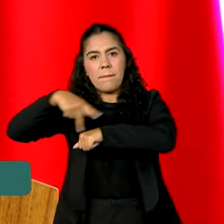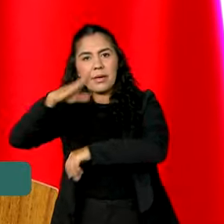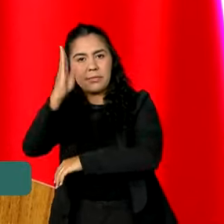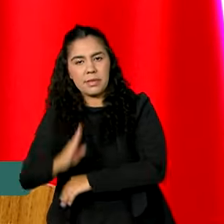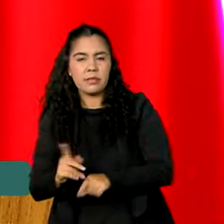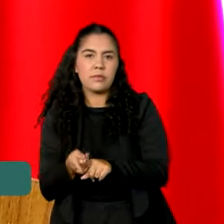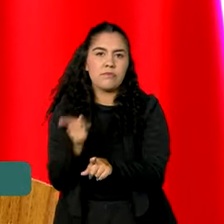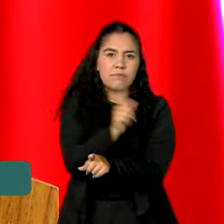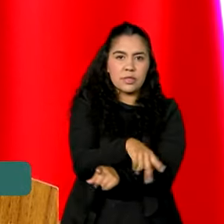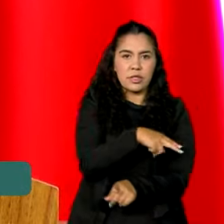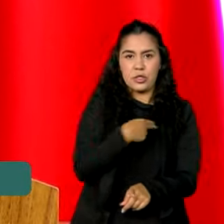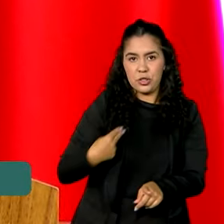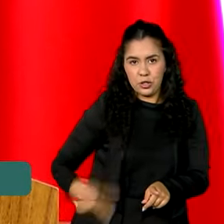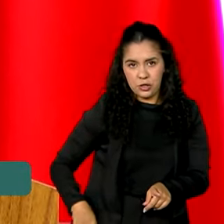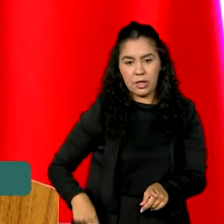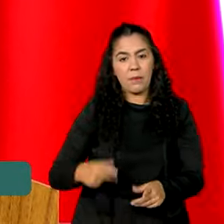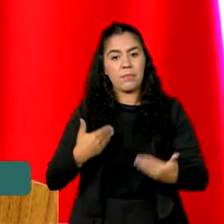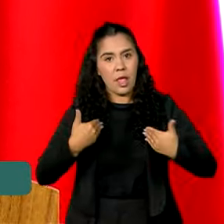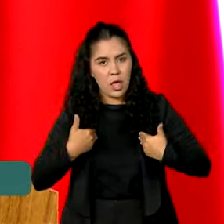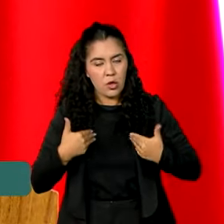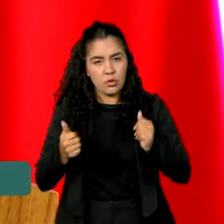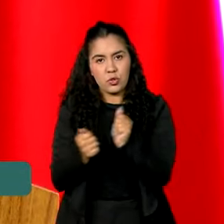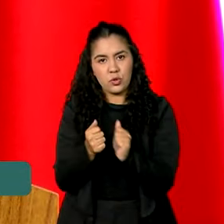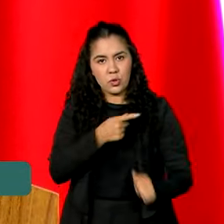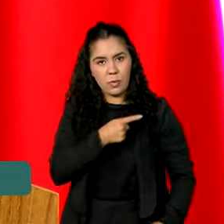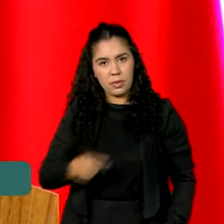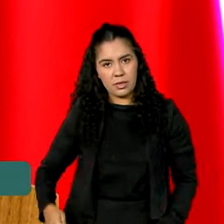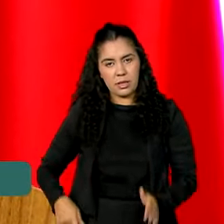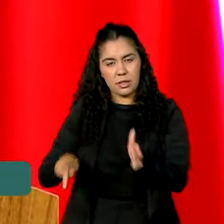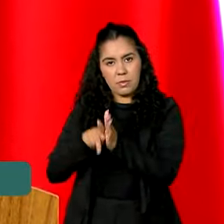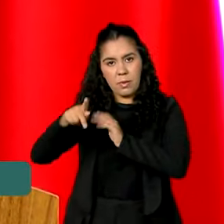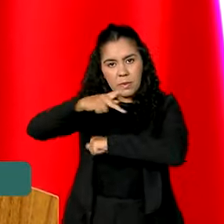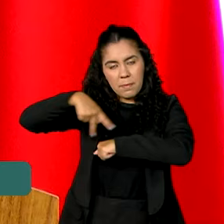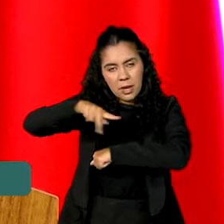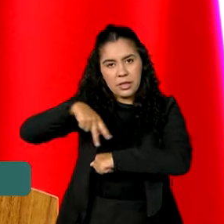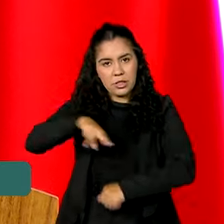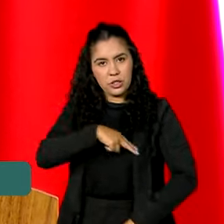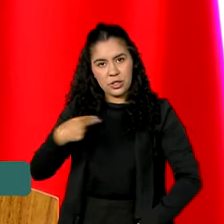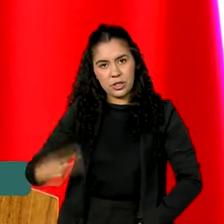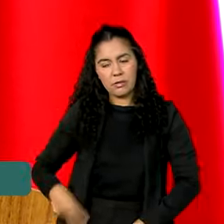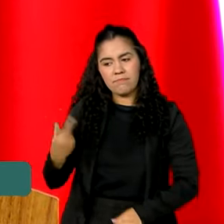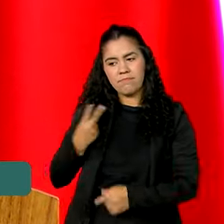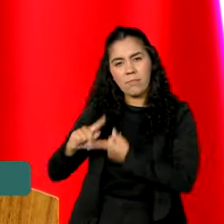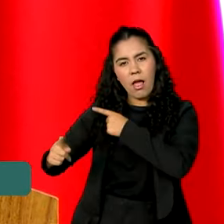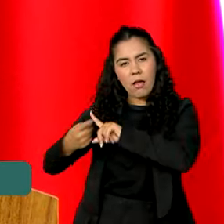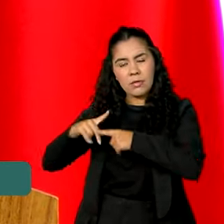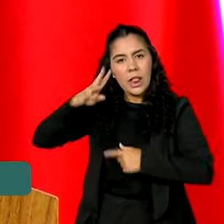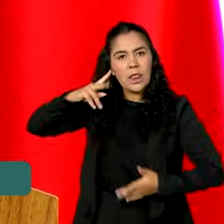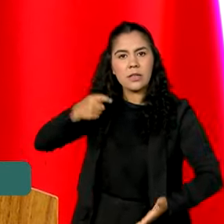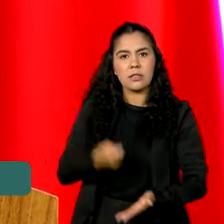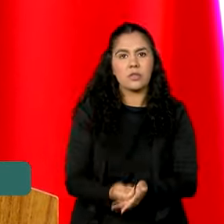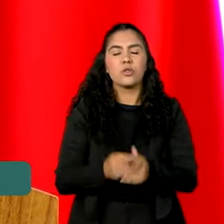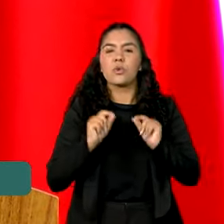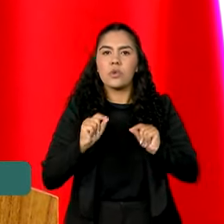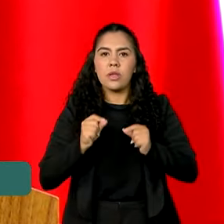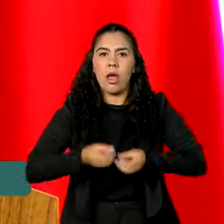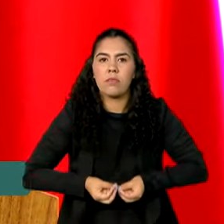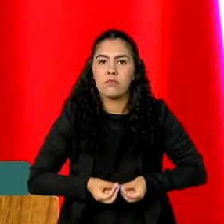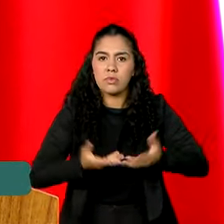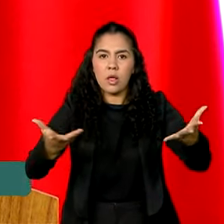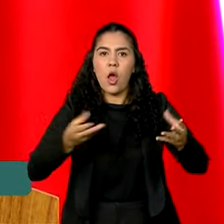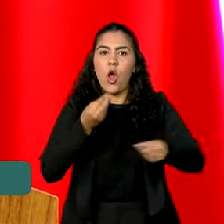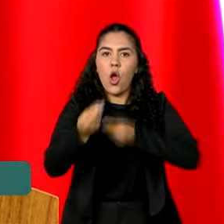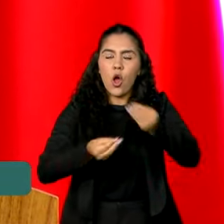eu decidimos elevar a parceria estratégica global ao patamar de comunidade de